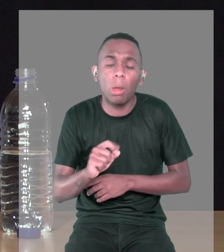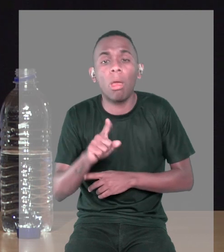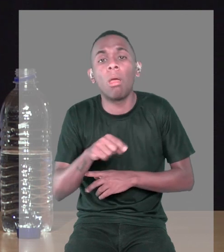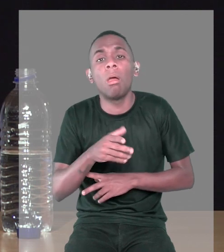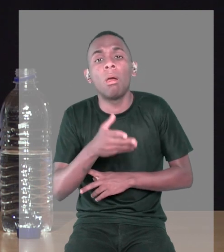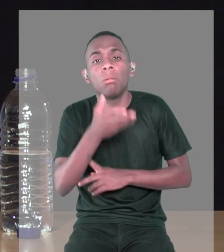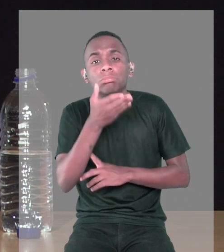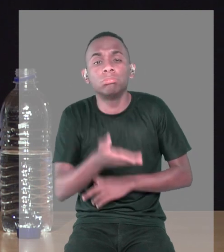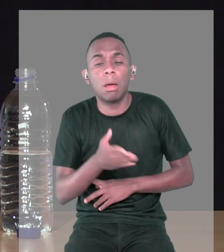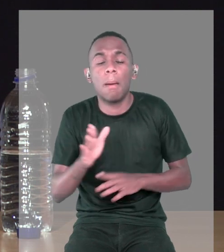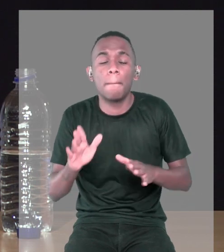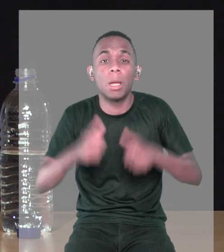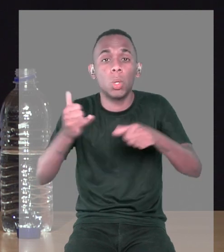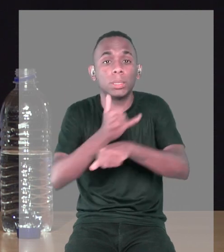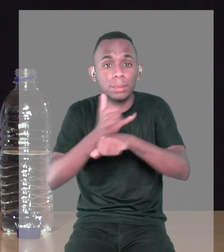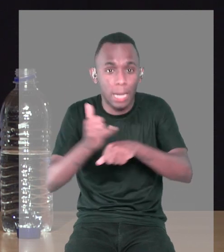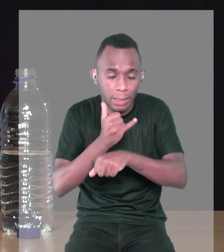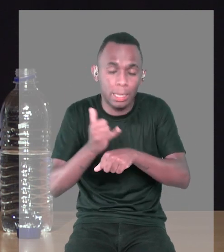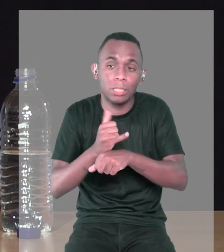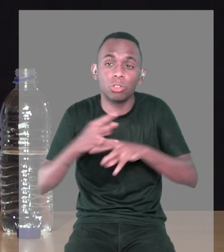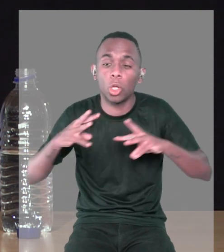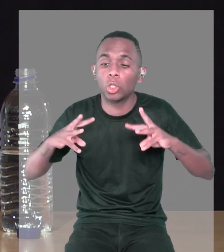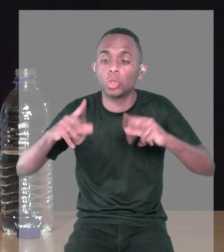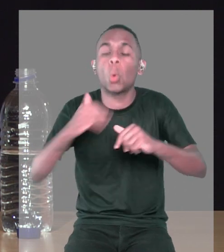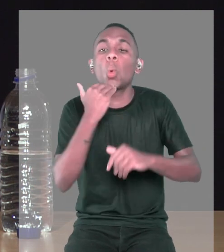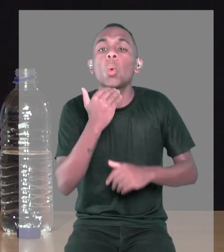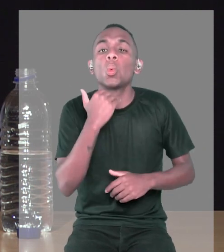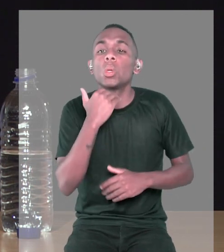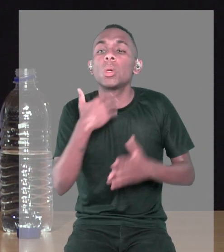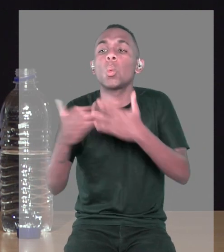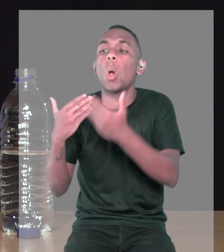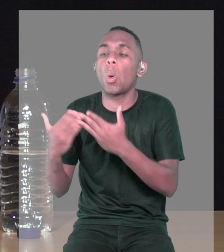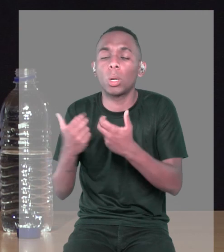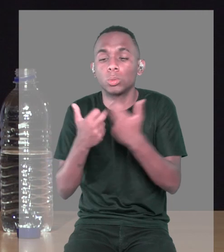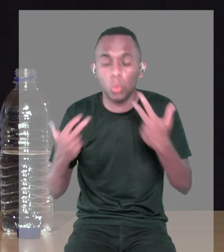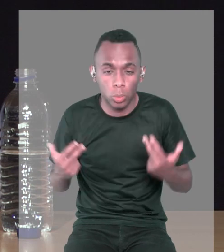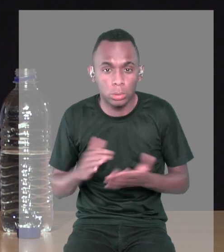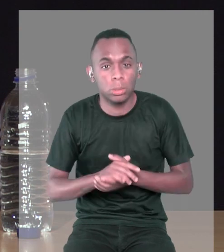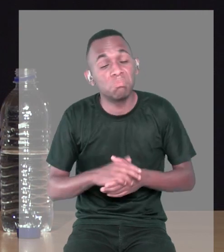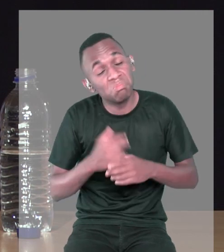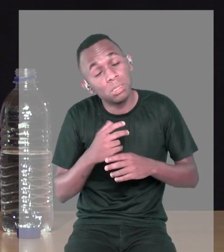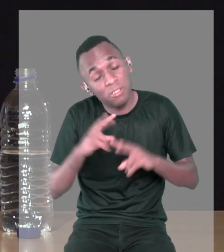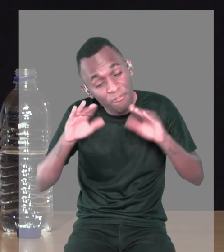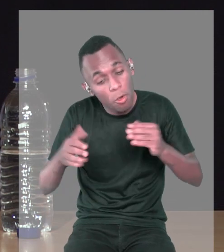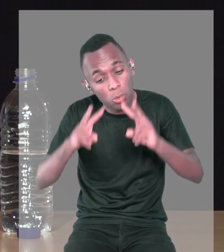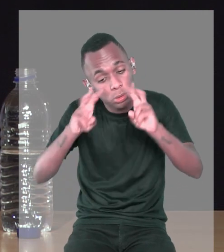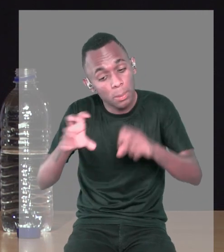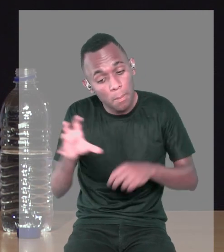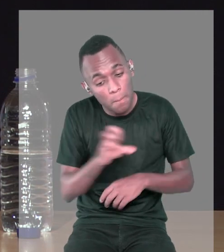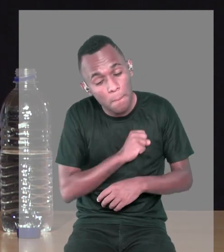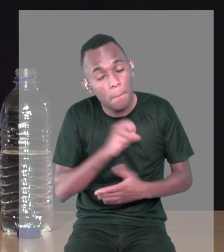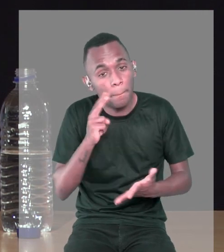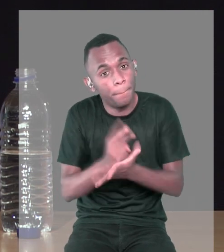de dizer que ela é a melhor maneira de se referir a toda e qualquer coisa. Basta pensar no caso do amor.